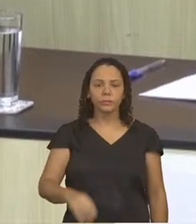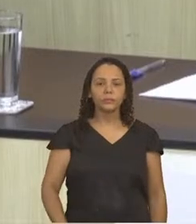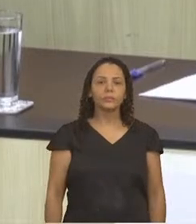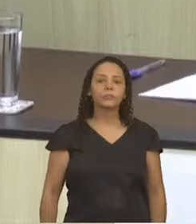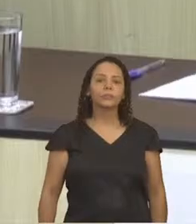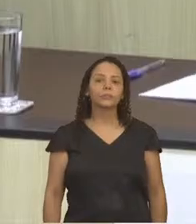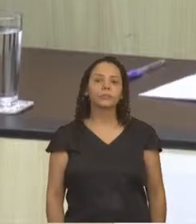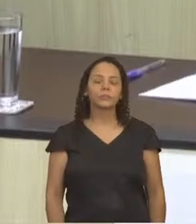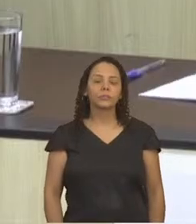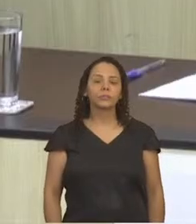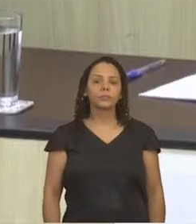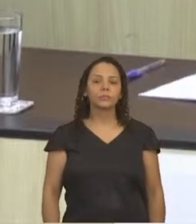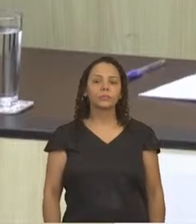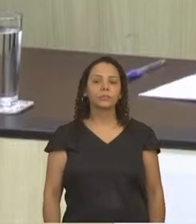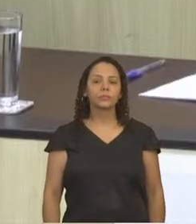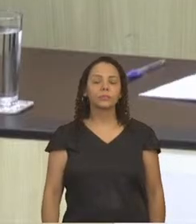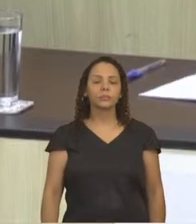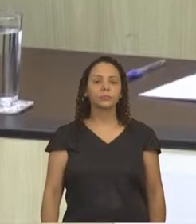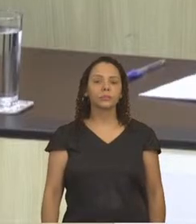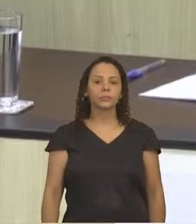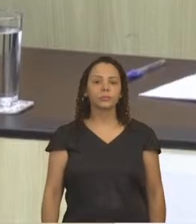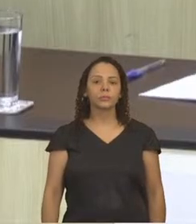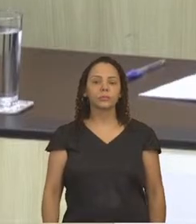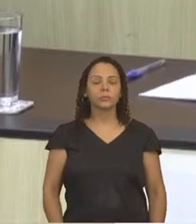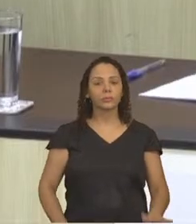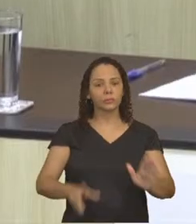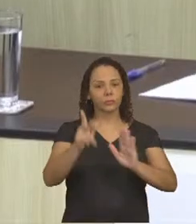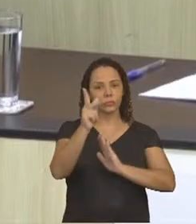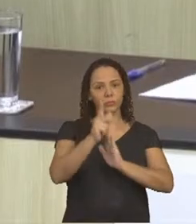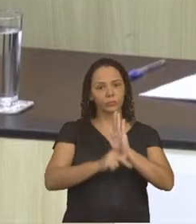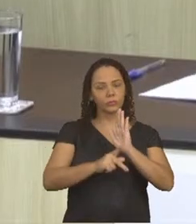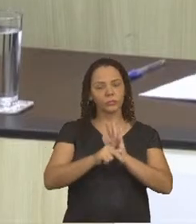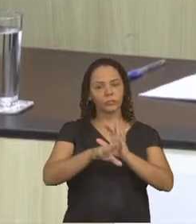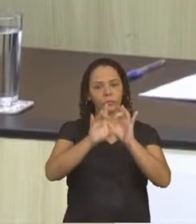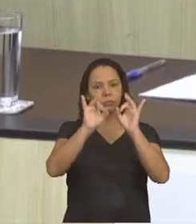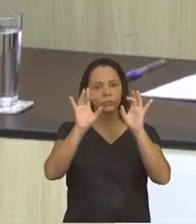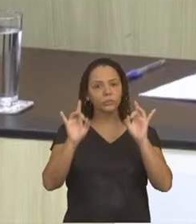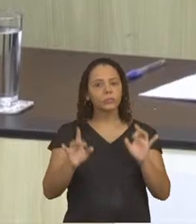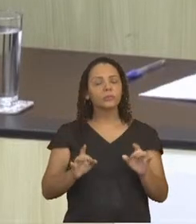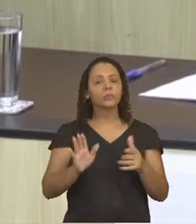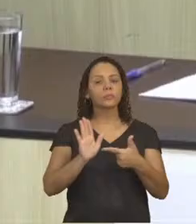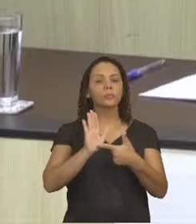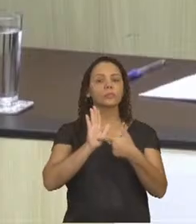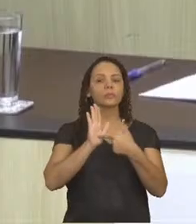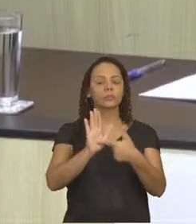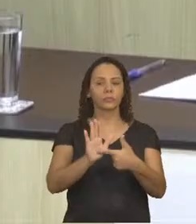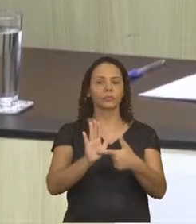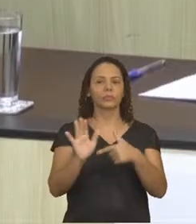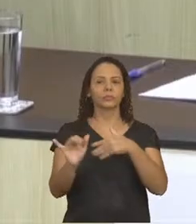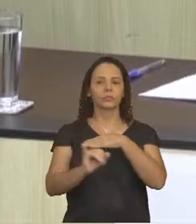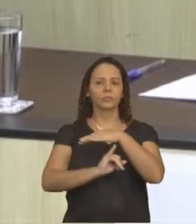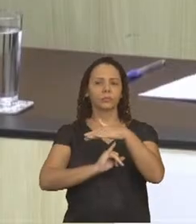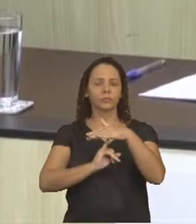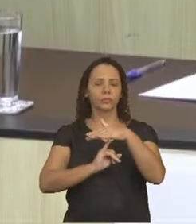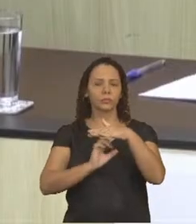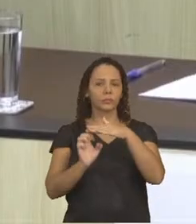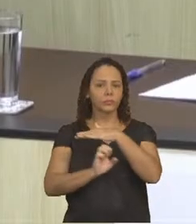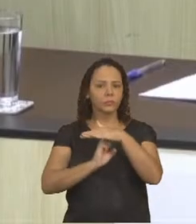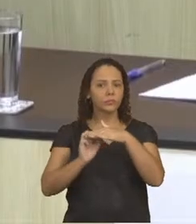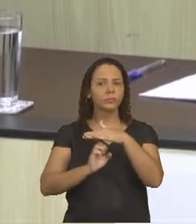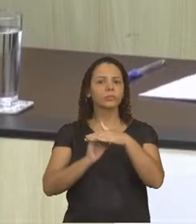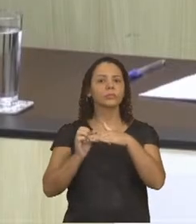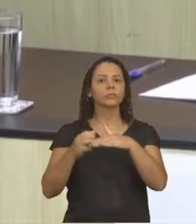para financiamento de projetos específicos apresentado por entidades filantrópicas